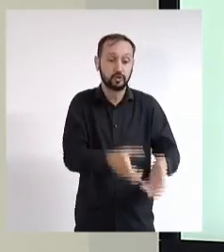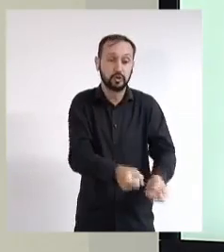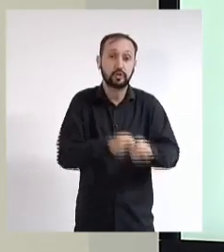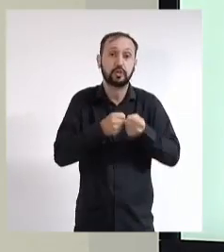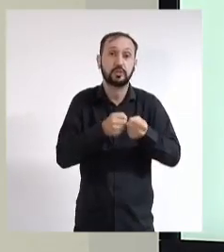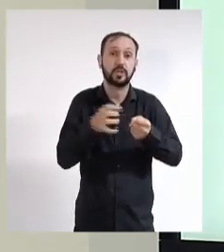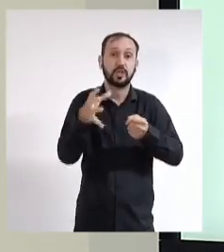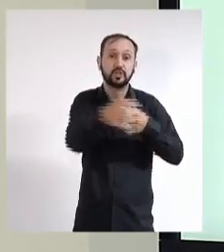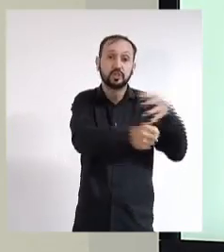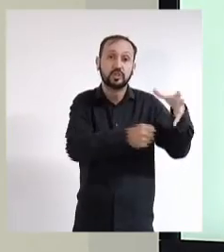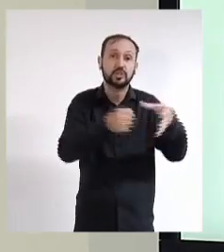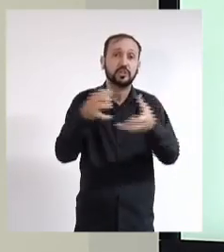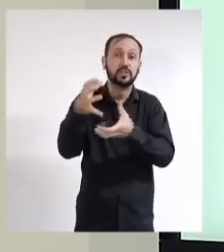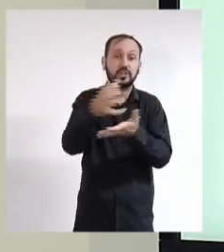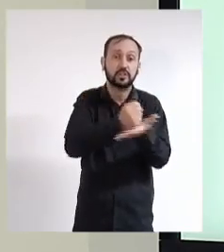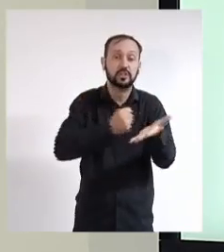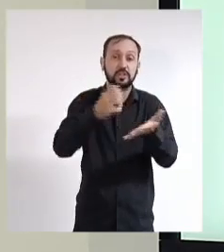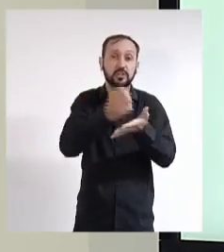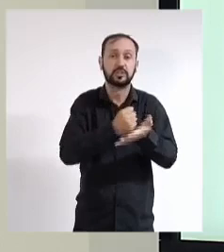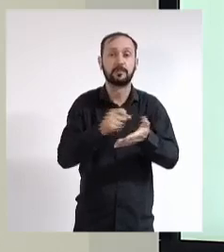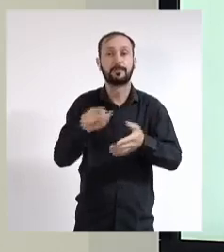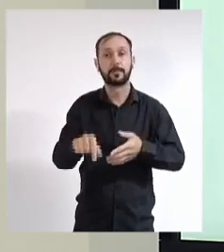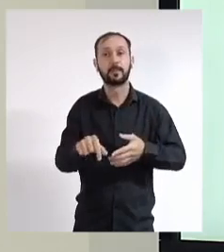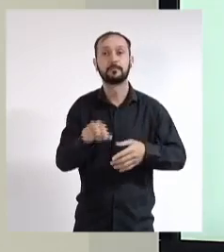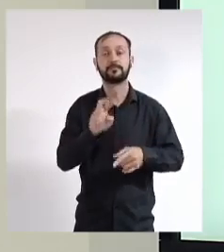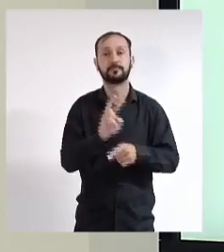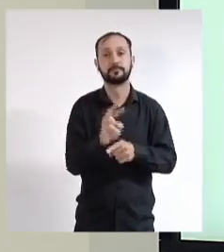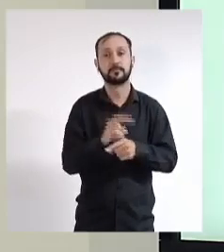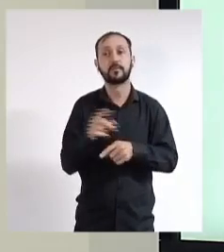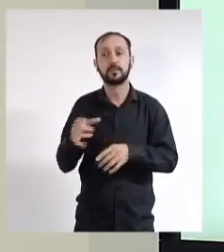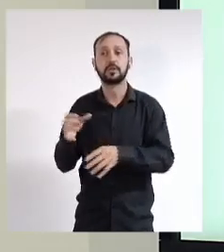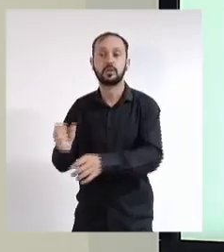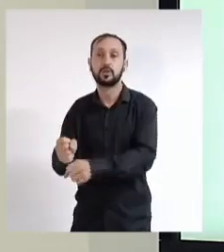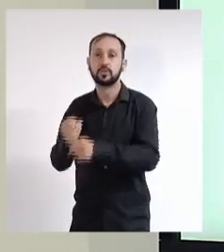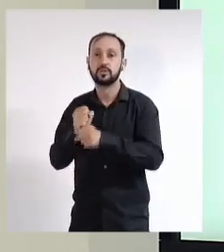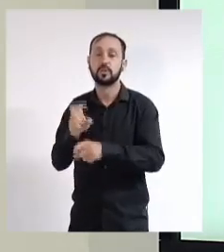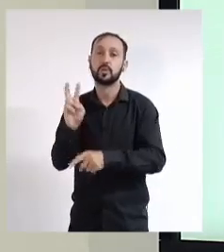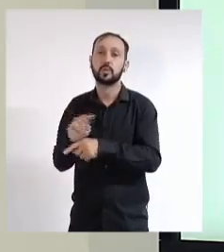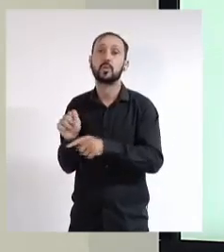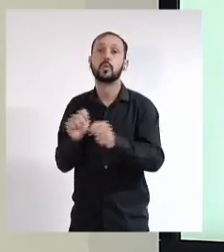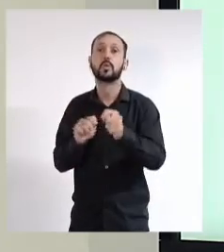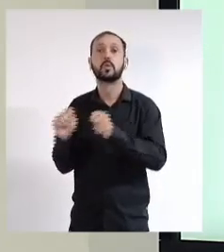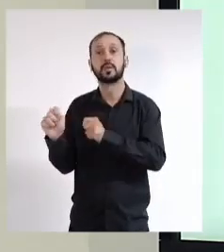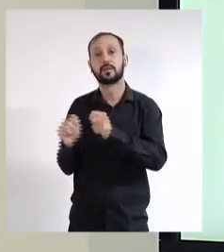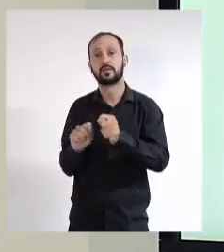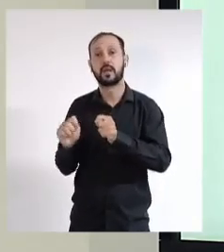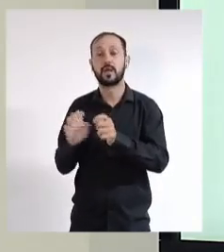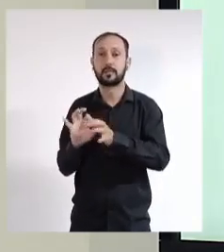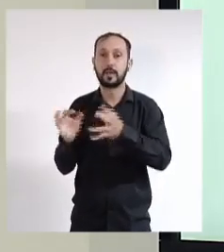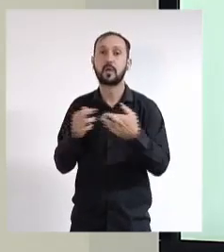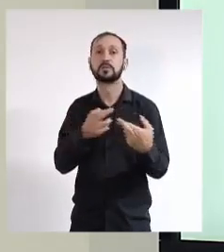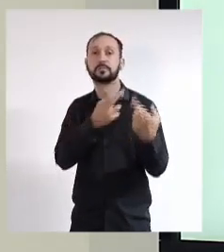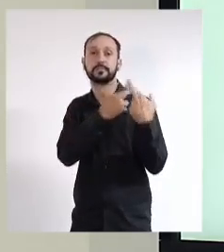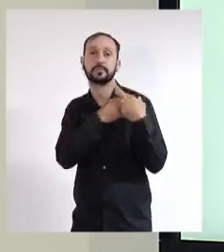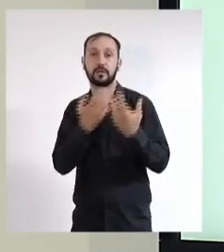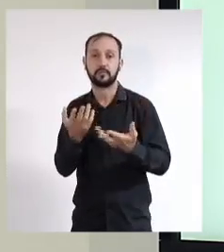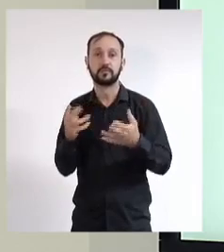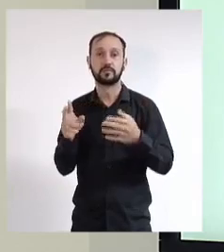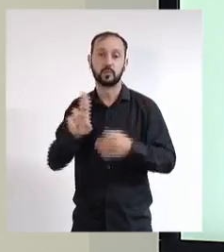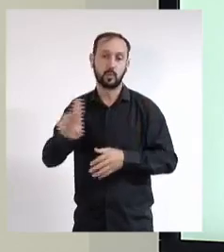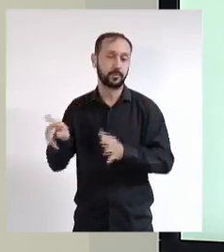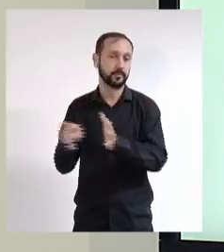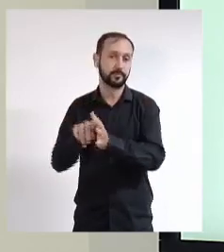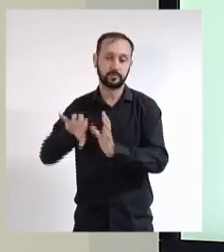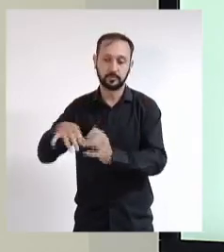dessas áreas o sustentável é feita a extração de uma maneira um pouco mais é responsável e sustentável com o próprio nome